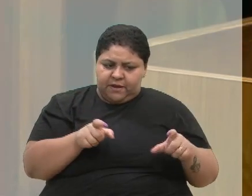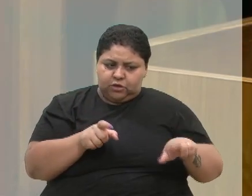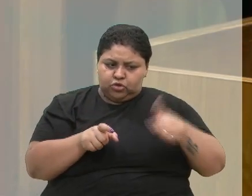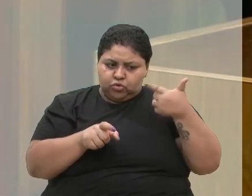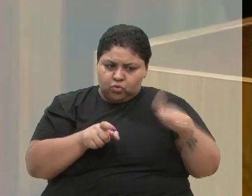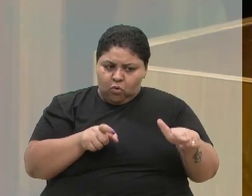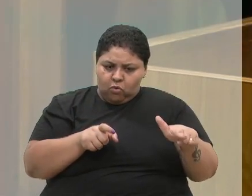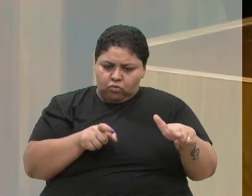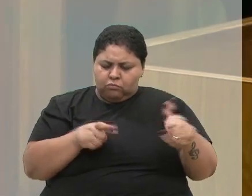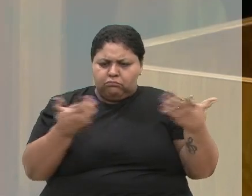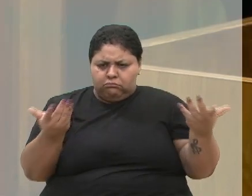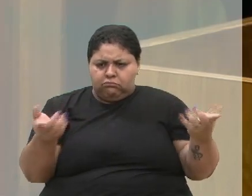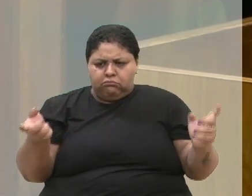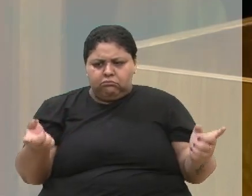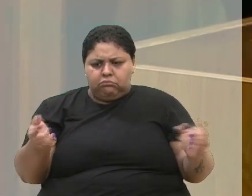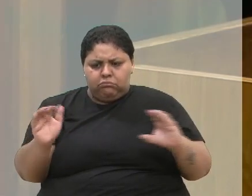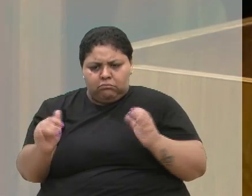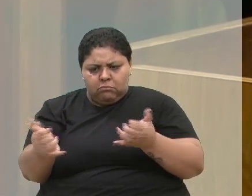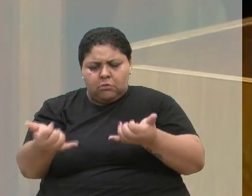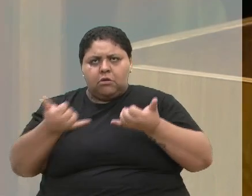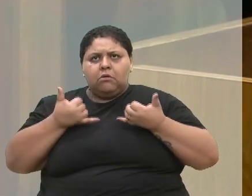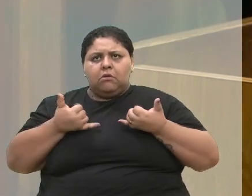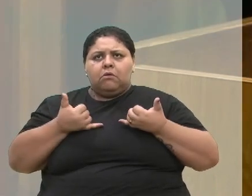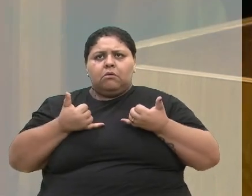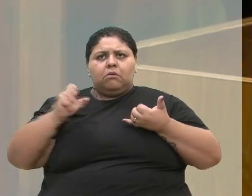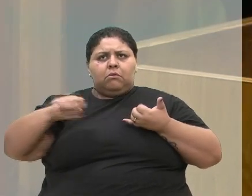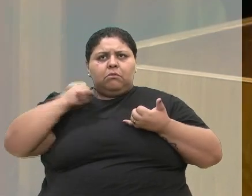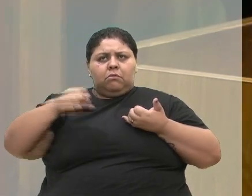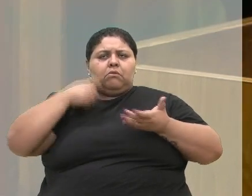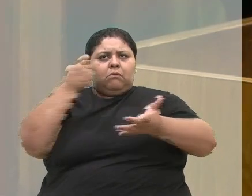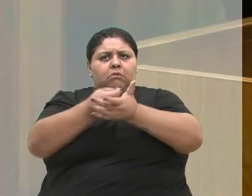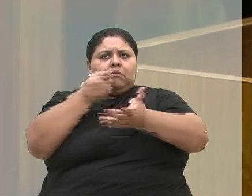nos passados pelo senador que mais briga por esse